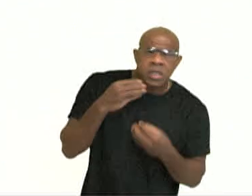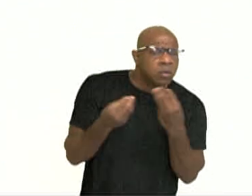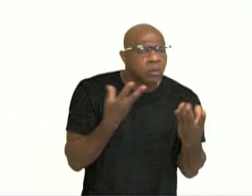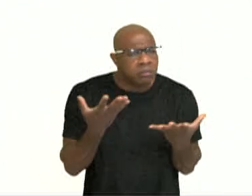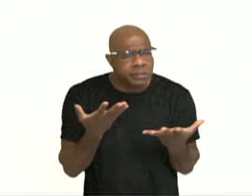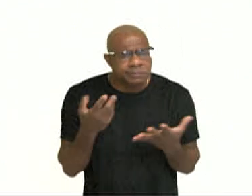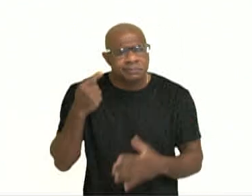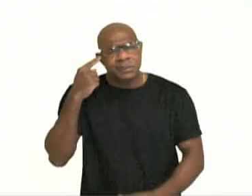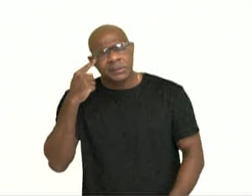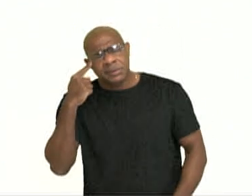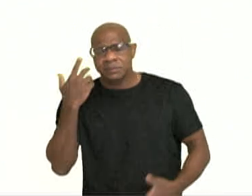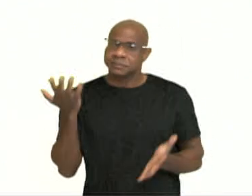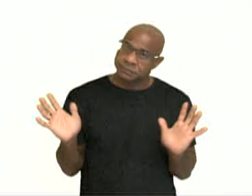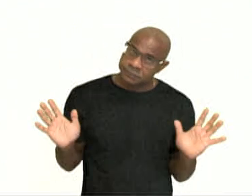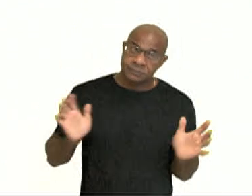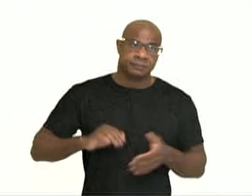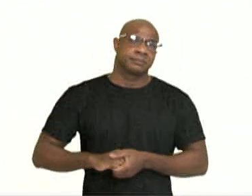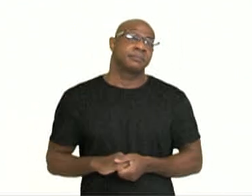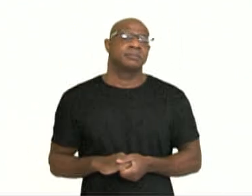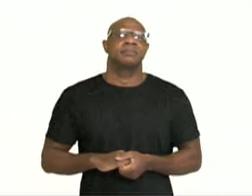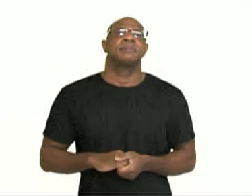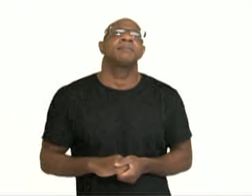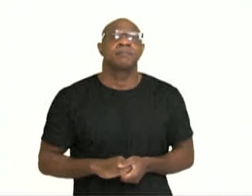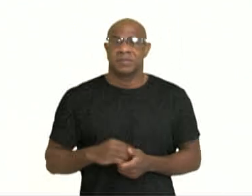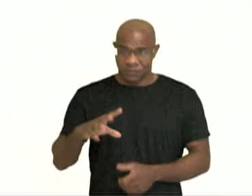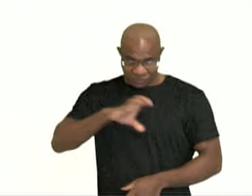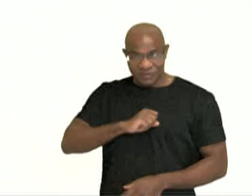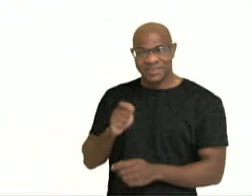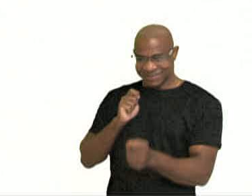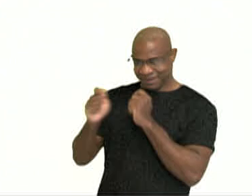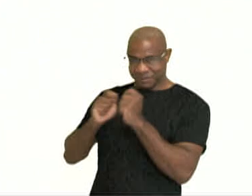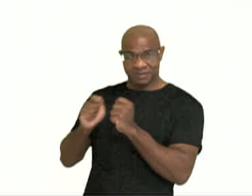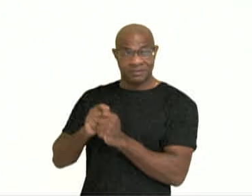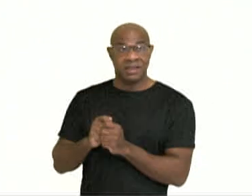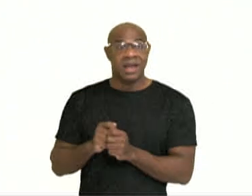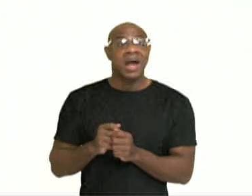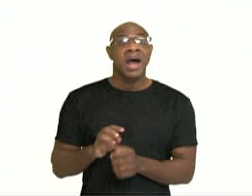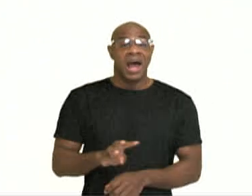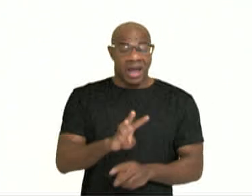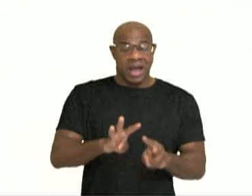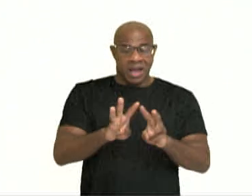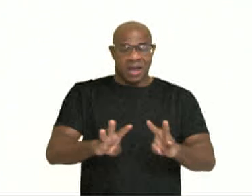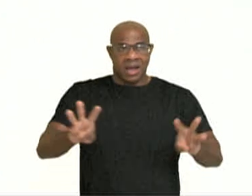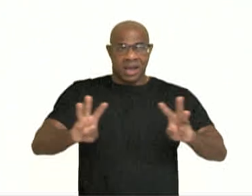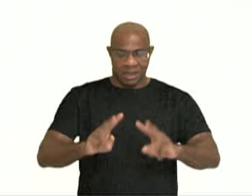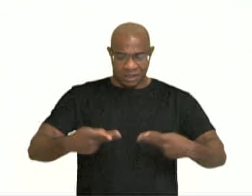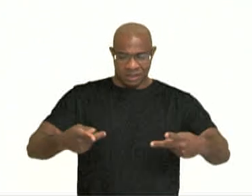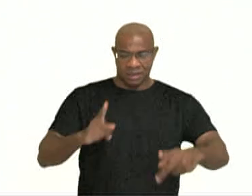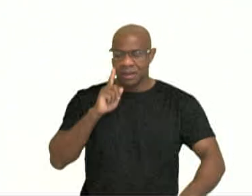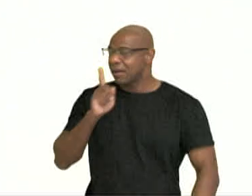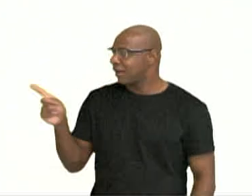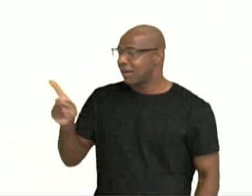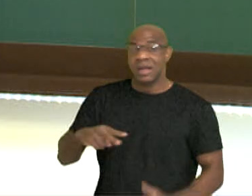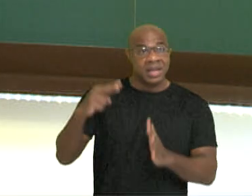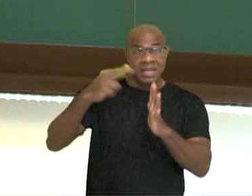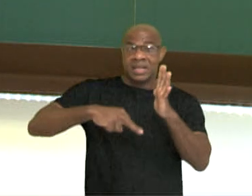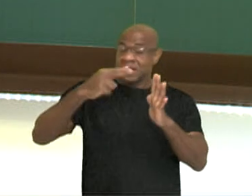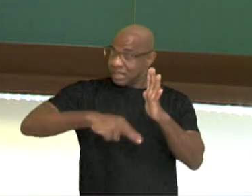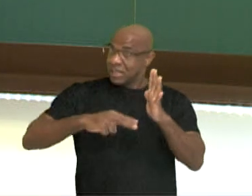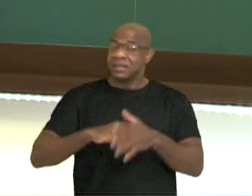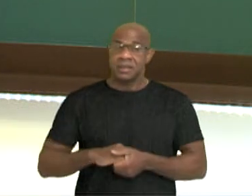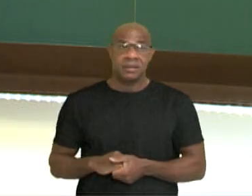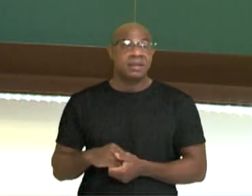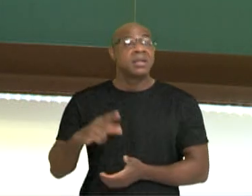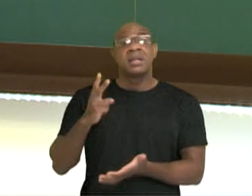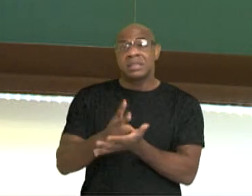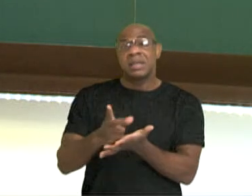pessoa, vá em frente. Gostou da reportagem? Acesse aqui, ó, revistacapitolina.com e leia na íntegra. Sempre